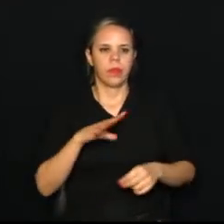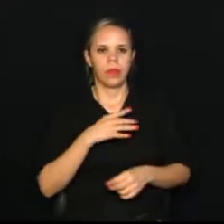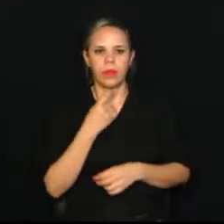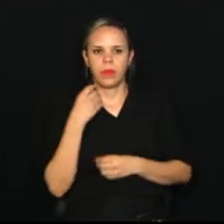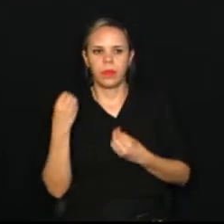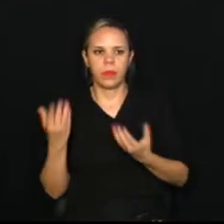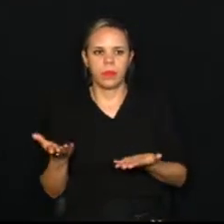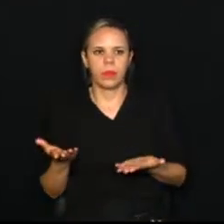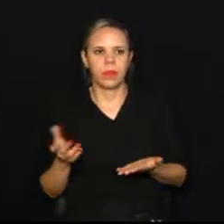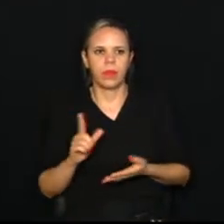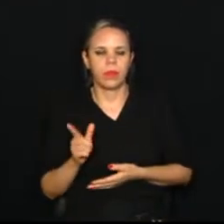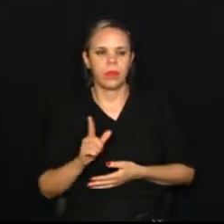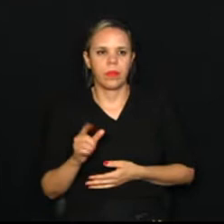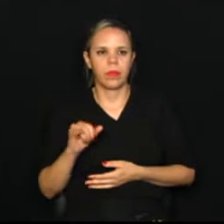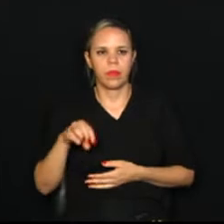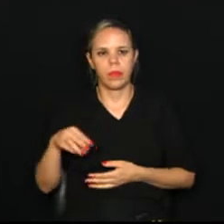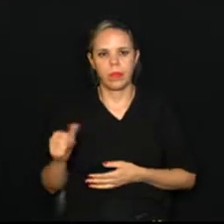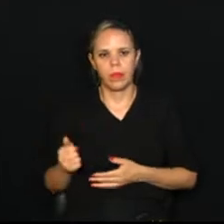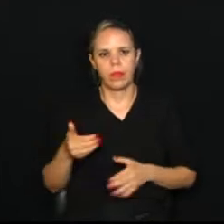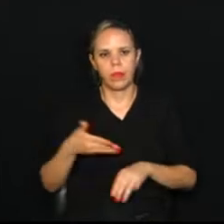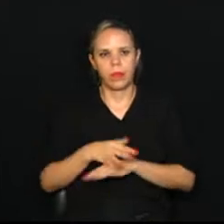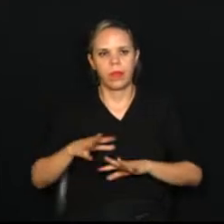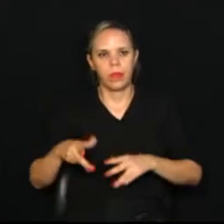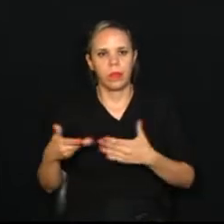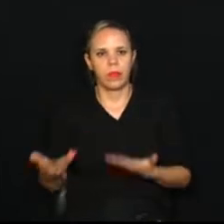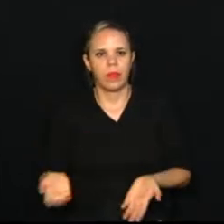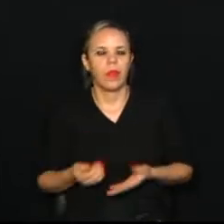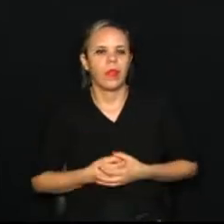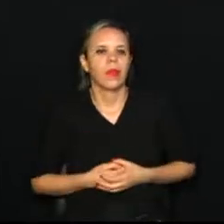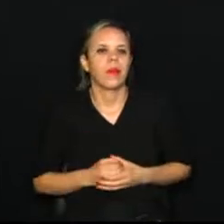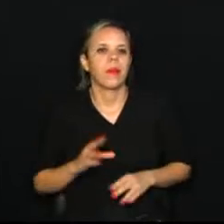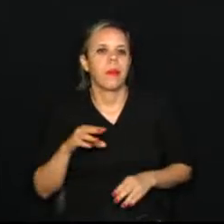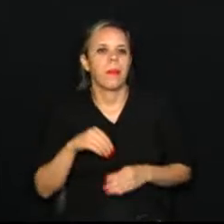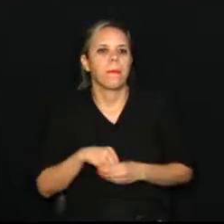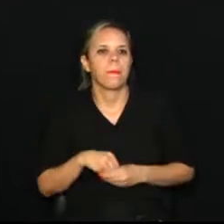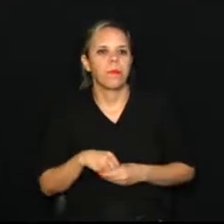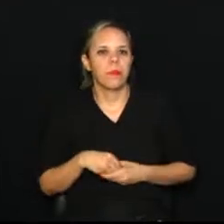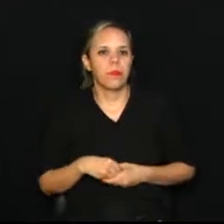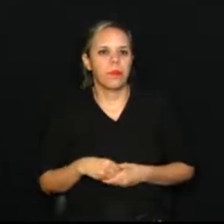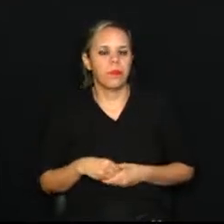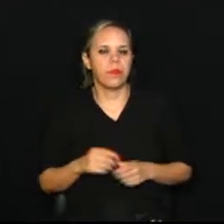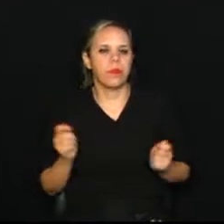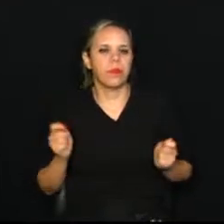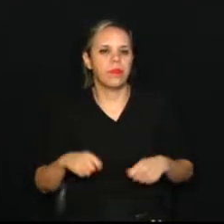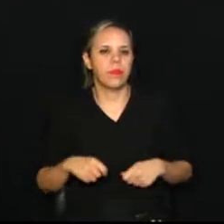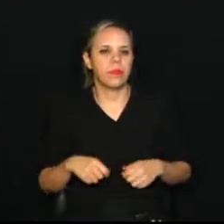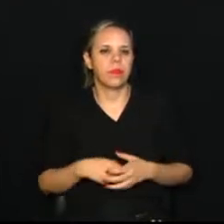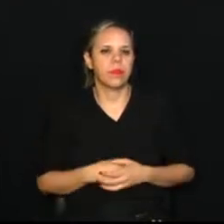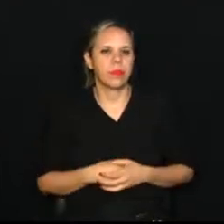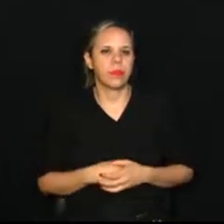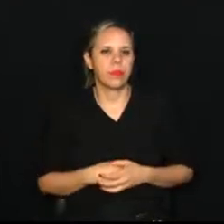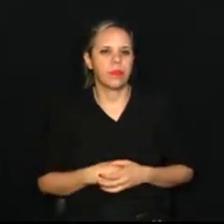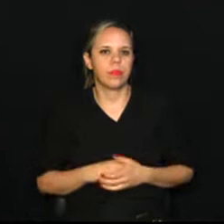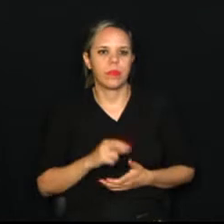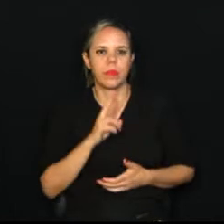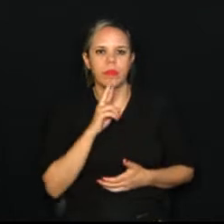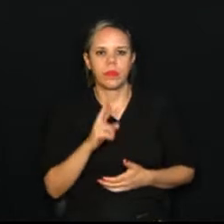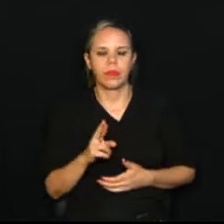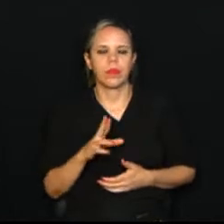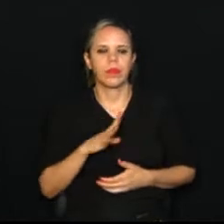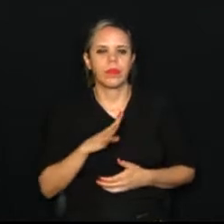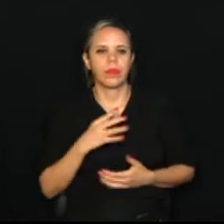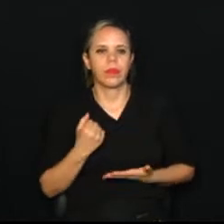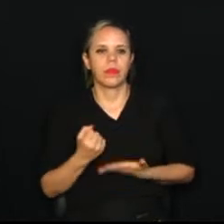Campinas. É claro que a IMA participa de tudo isso dentro de uma condição de resposta à